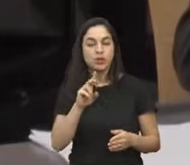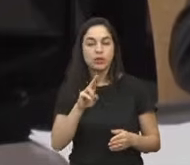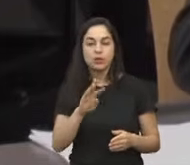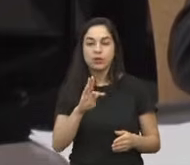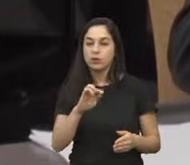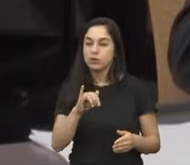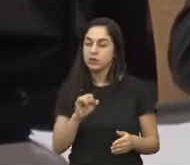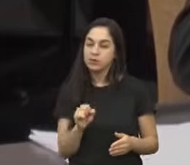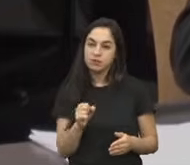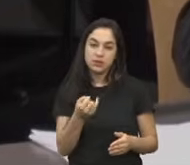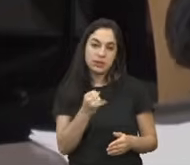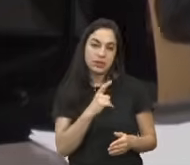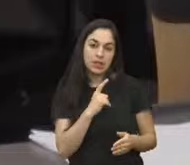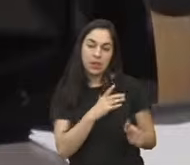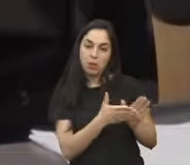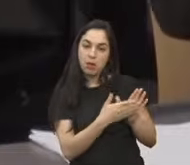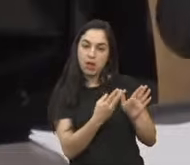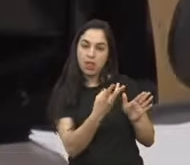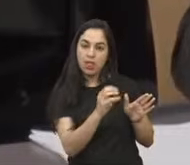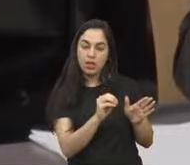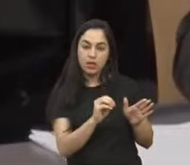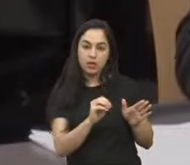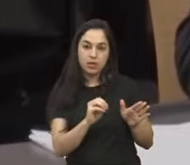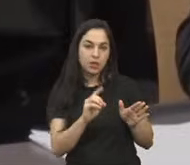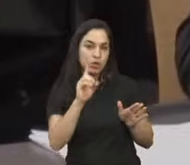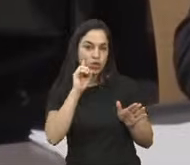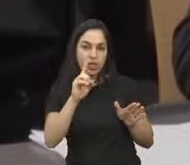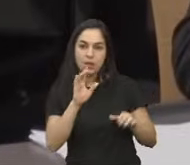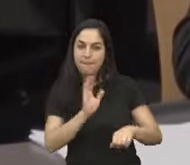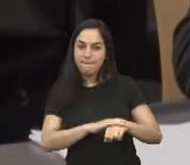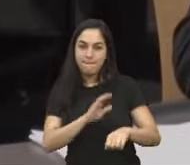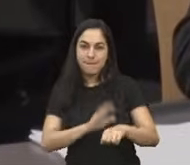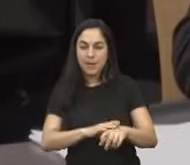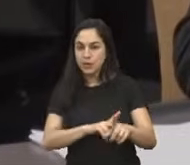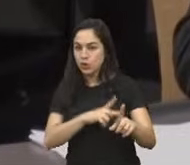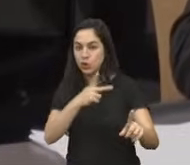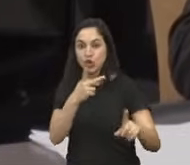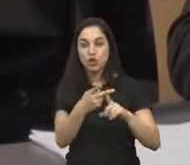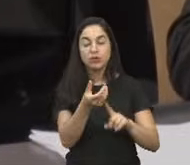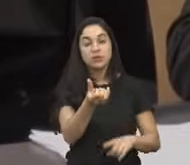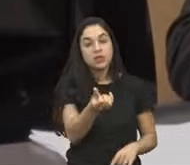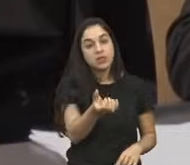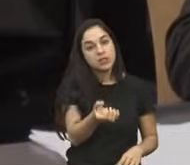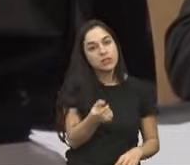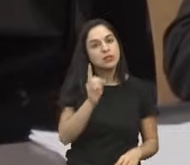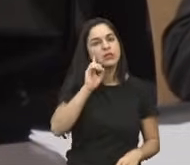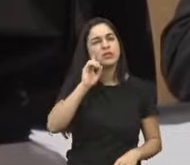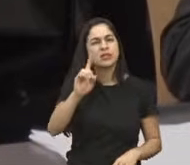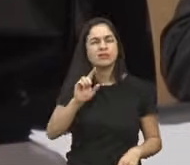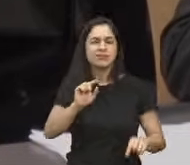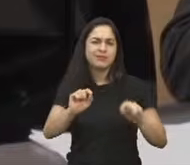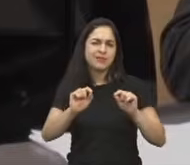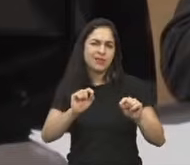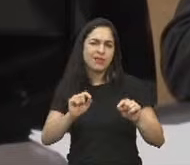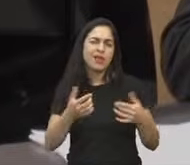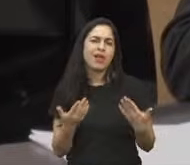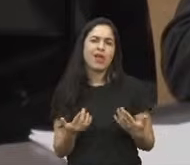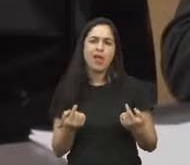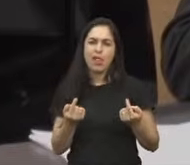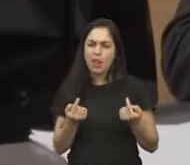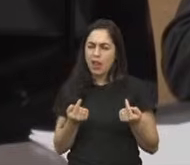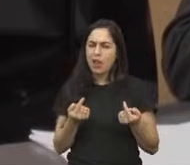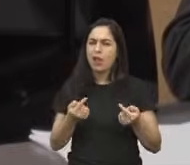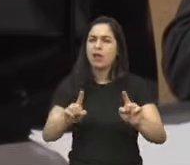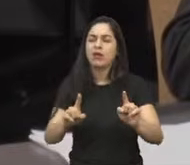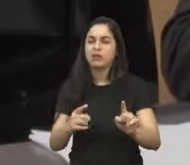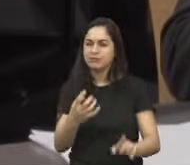se você tem um prazo de 30 dias, por exemplo, esse prazo se dobra e vai para 60 dias. Isso afronta alguns princípios da